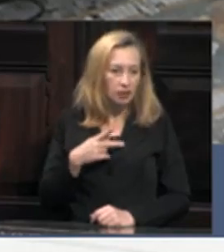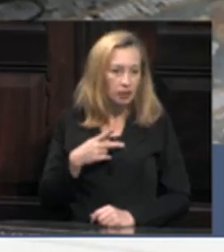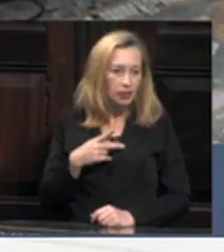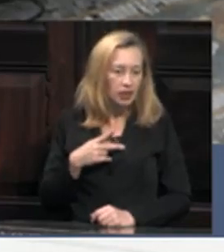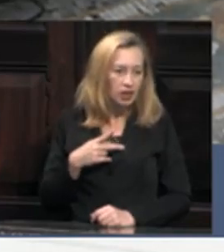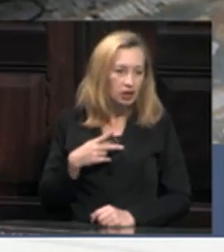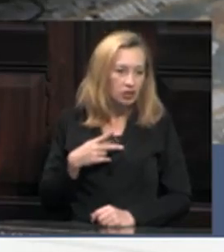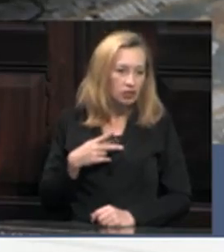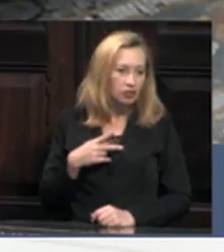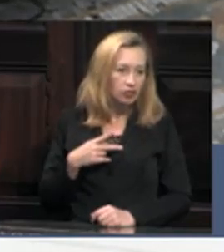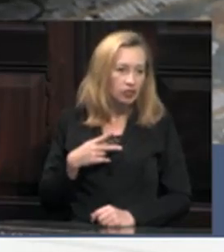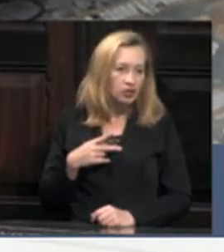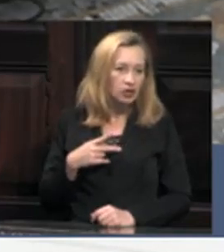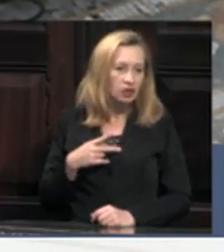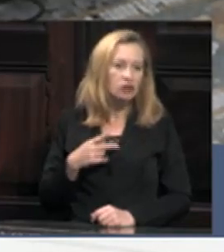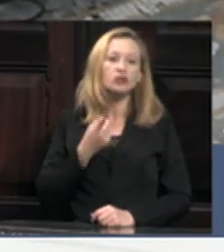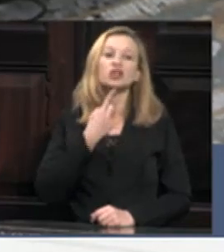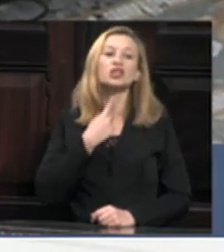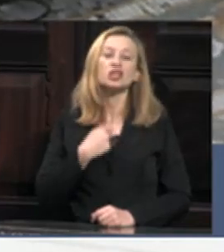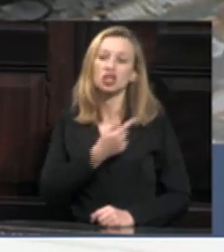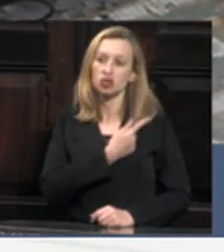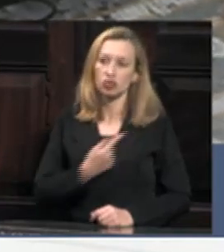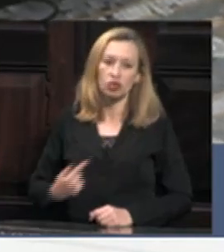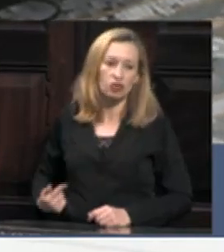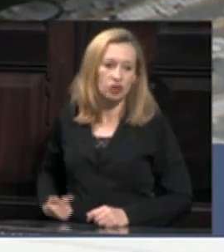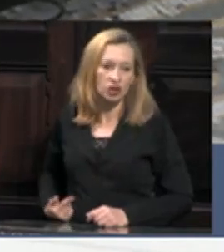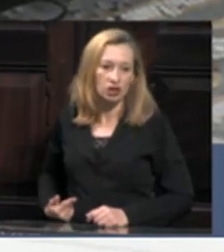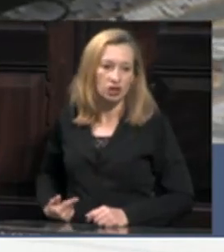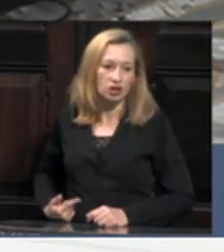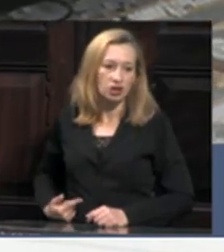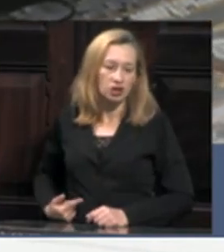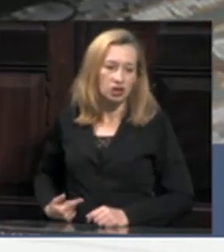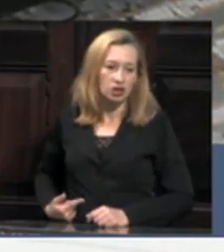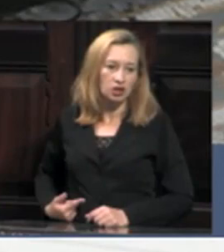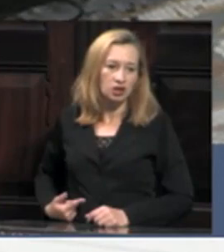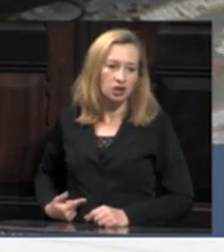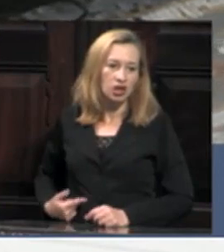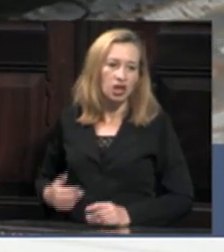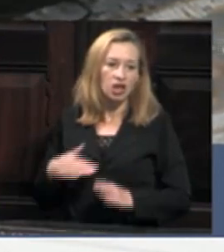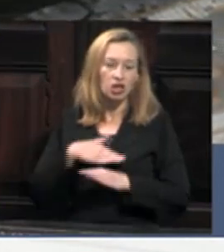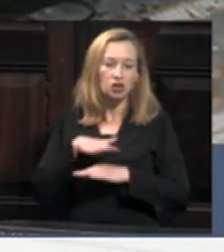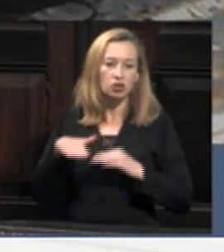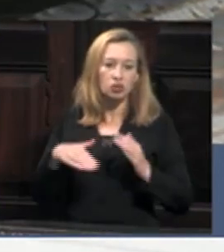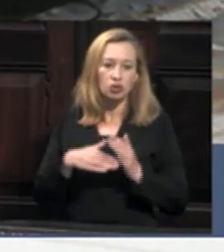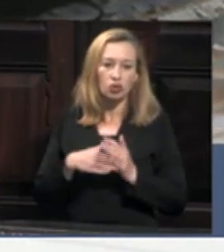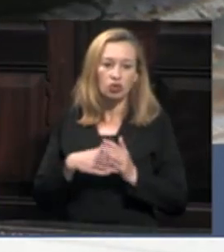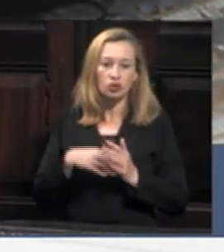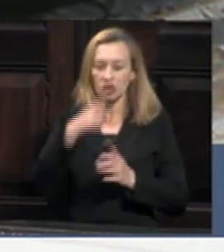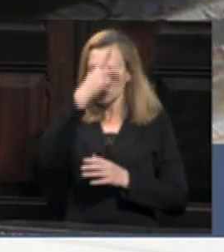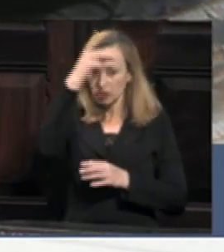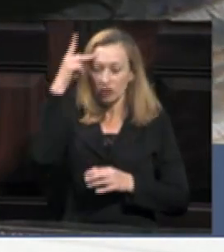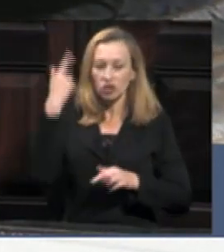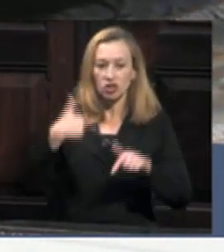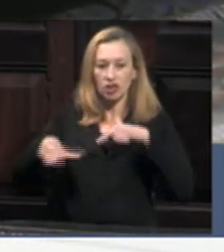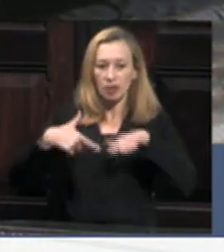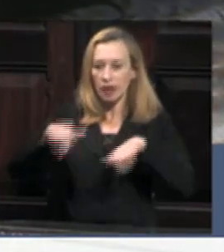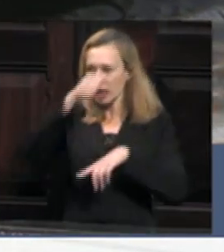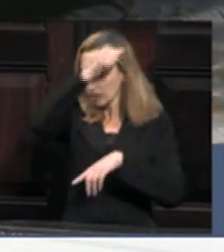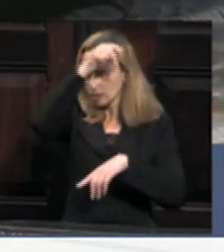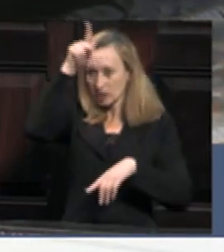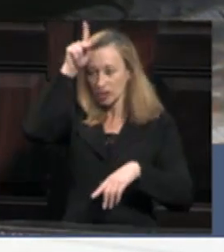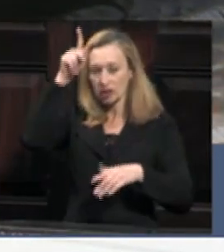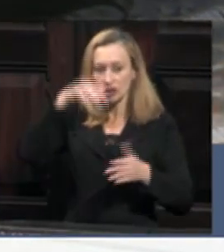a vontade do governador, dos governadores, na demissão de servidores públicos. acabar com o mínimo de estabilidade que tem o